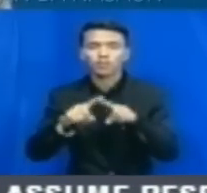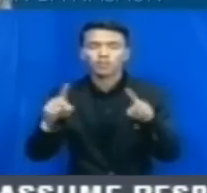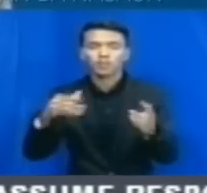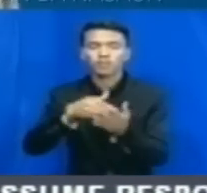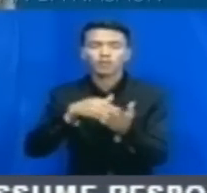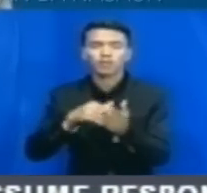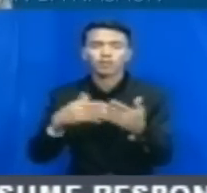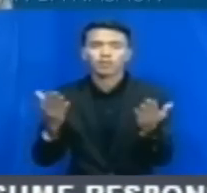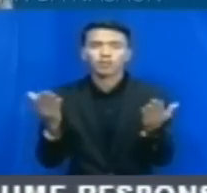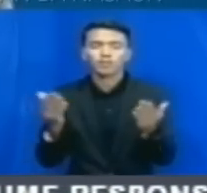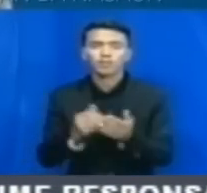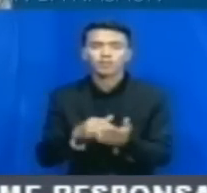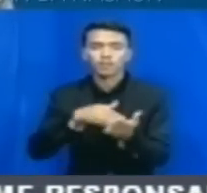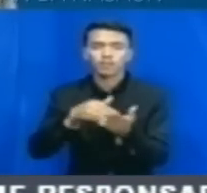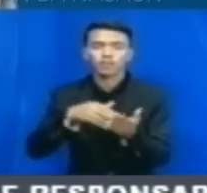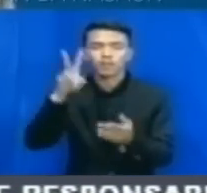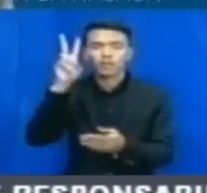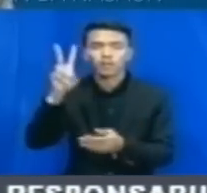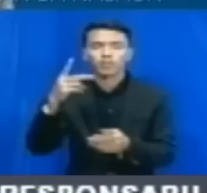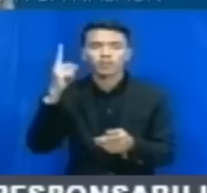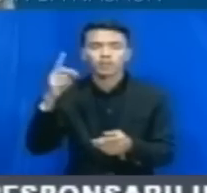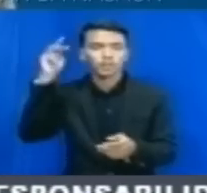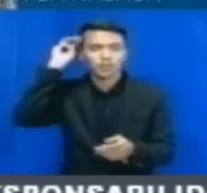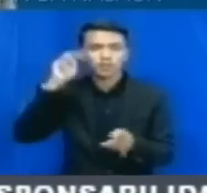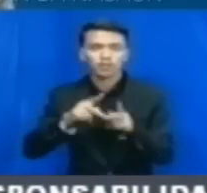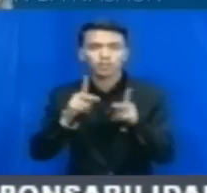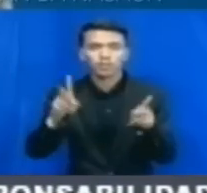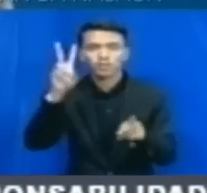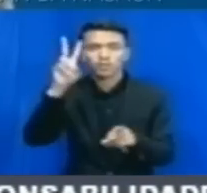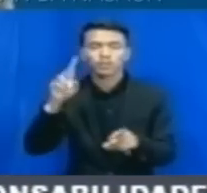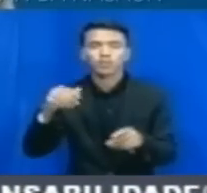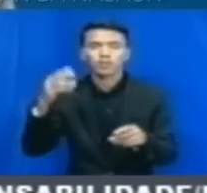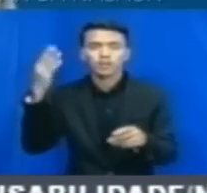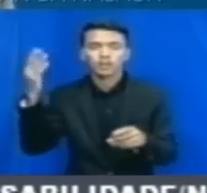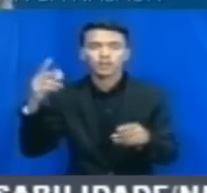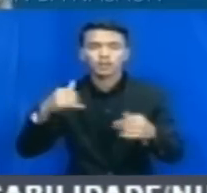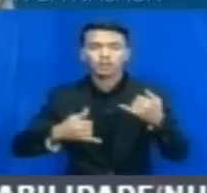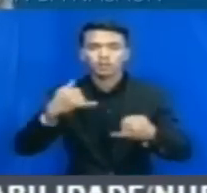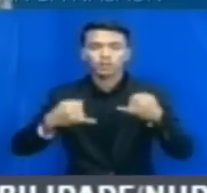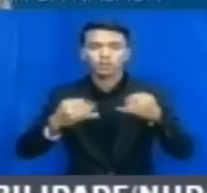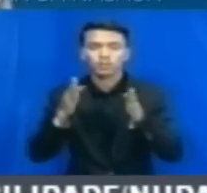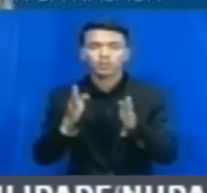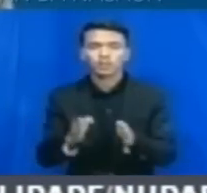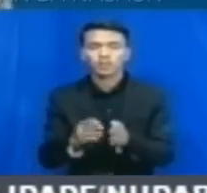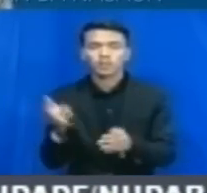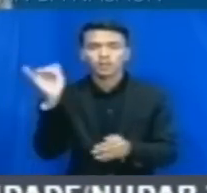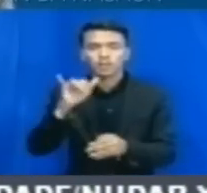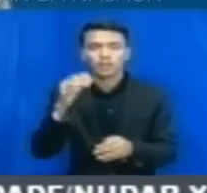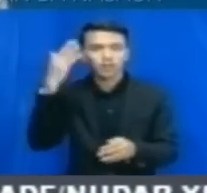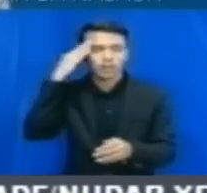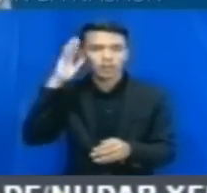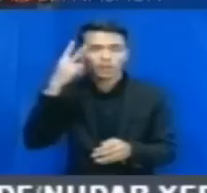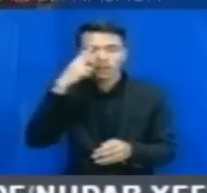nebe. Mas hau ya fraqueza ni rua. Ida yang Ministerio Público rasi, segundo ya juiz rasi. Juiz, sira la consegue descobre,